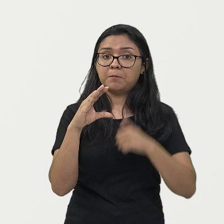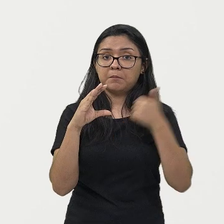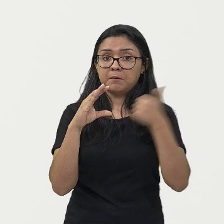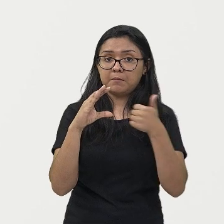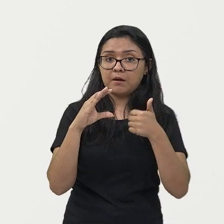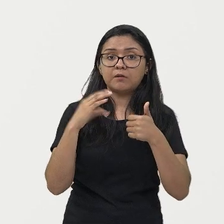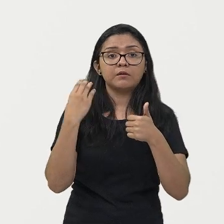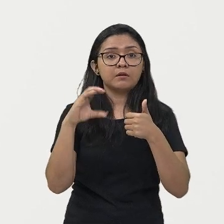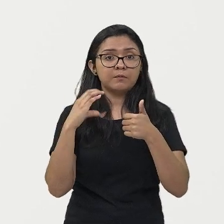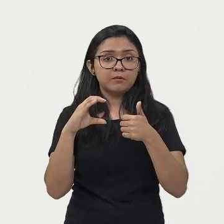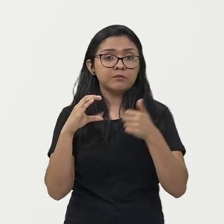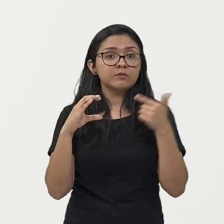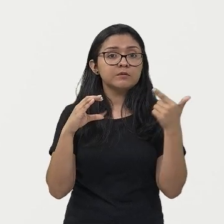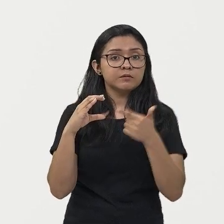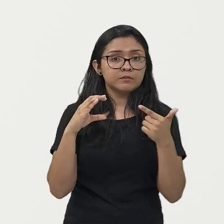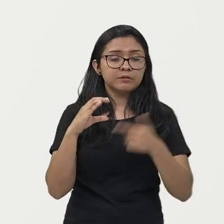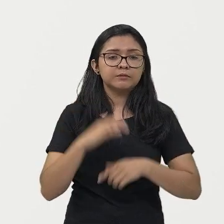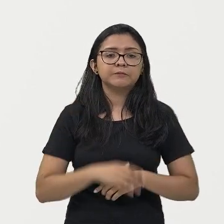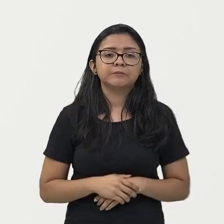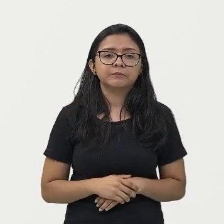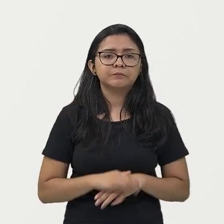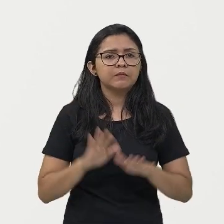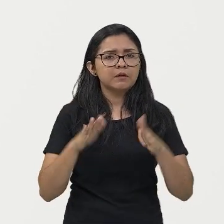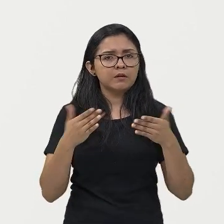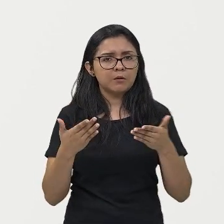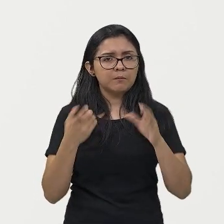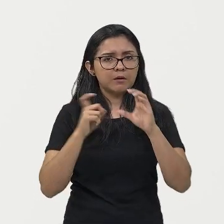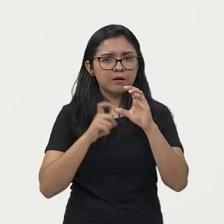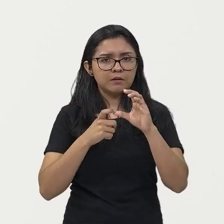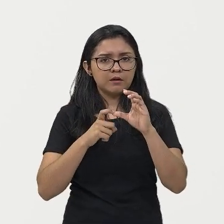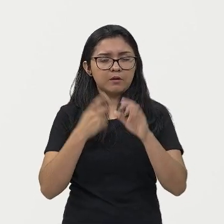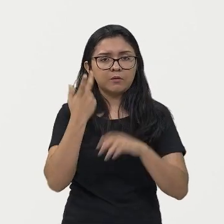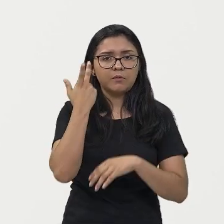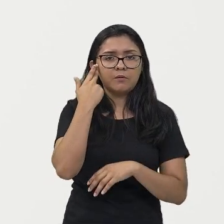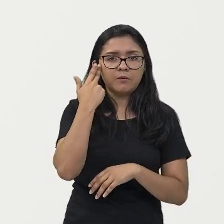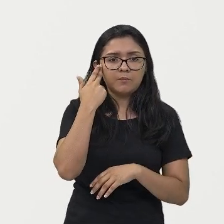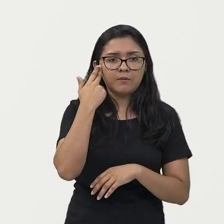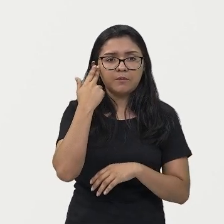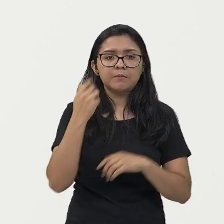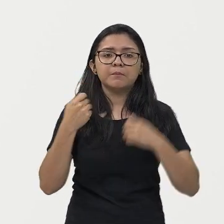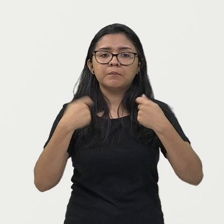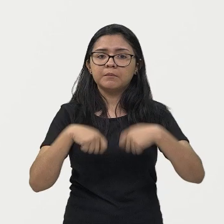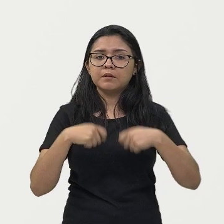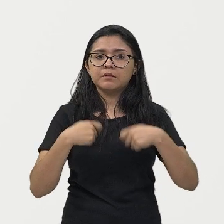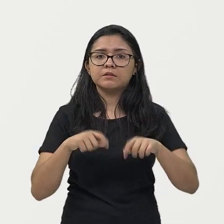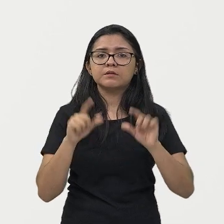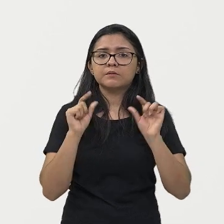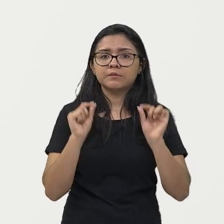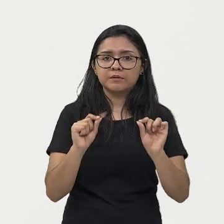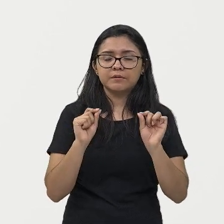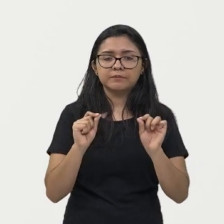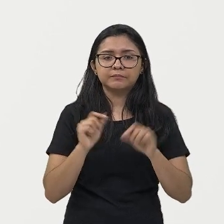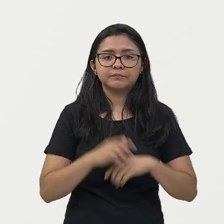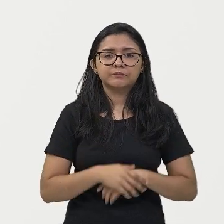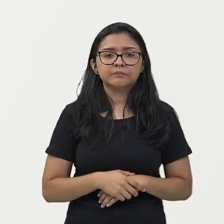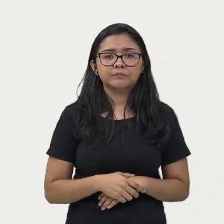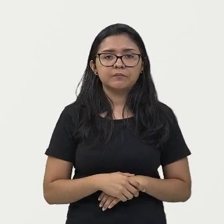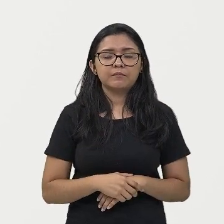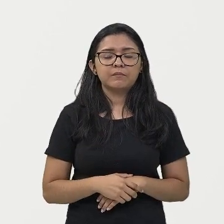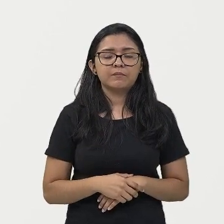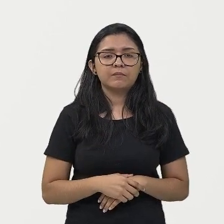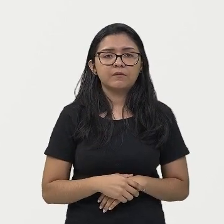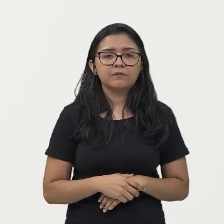Então, para ser uma cadeia normal, essa cadeia, ela deve existir, né, nessa